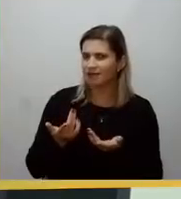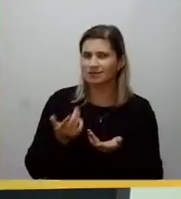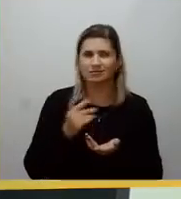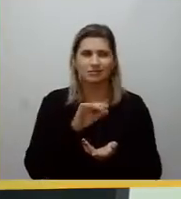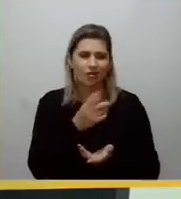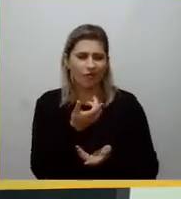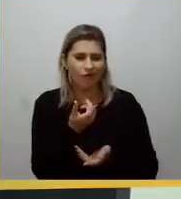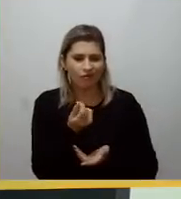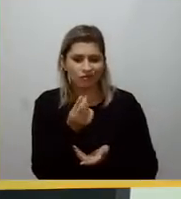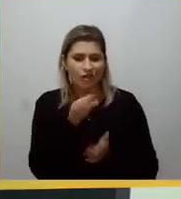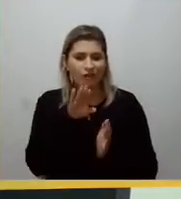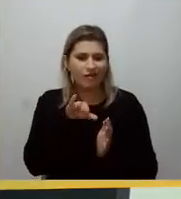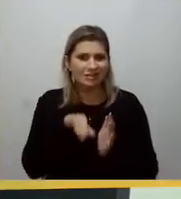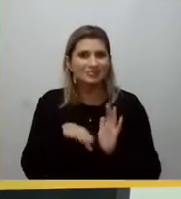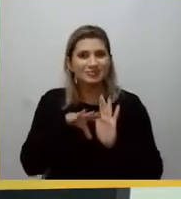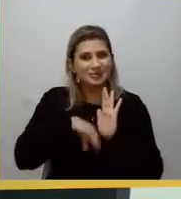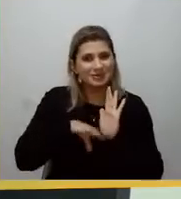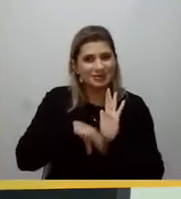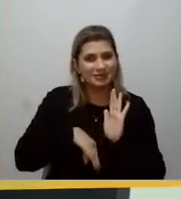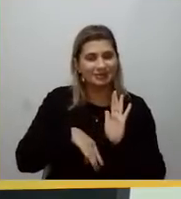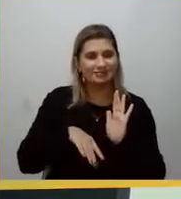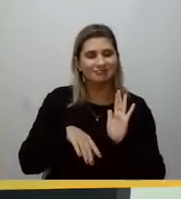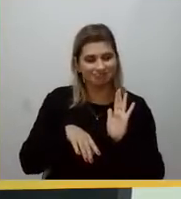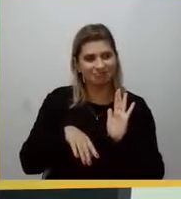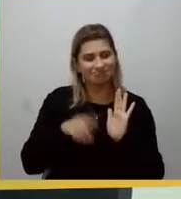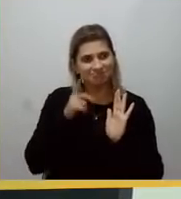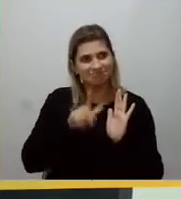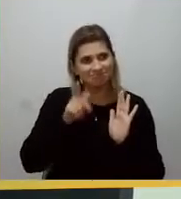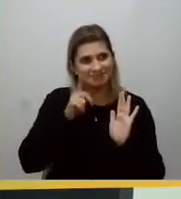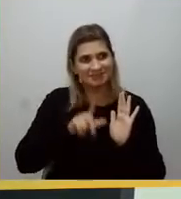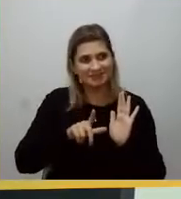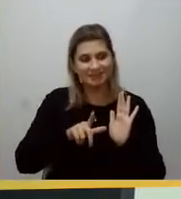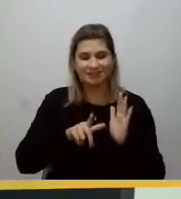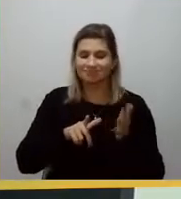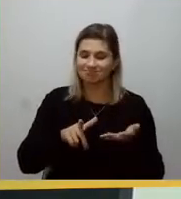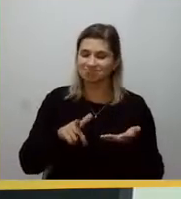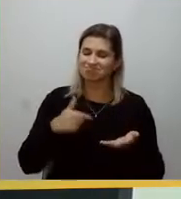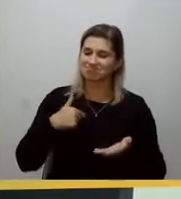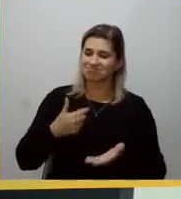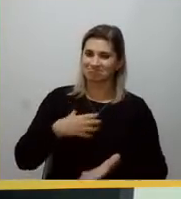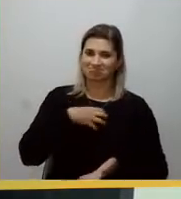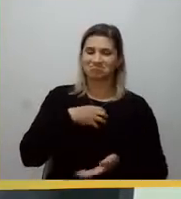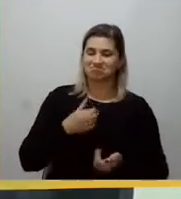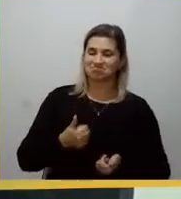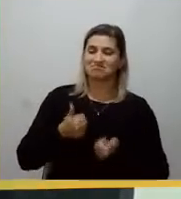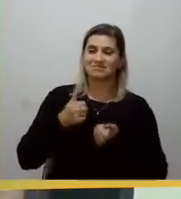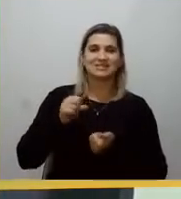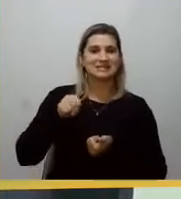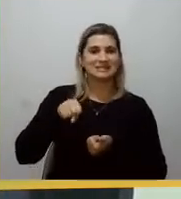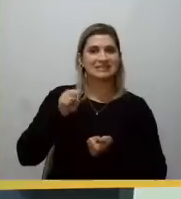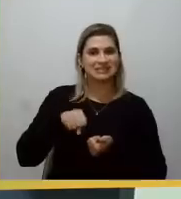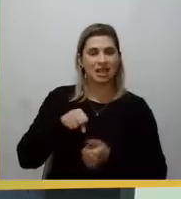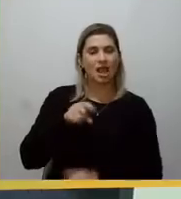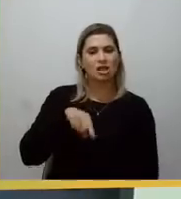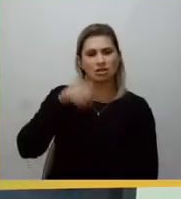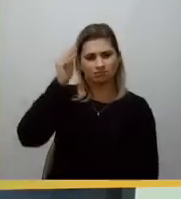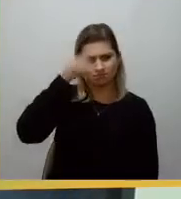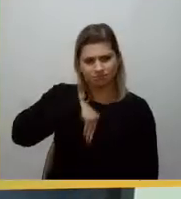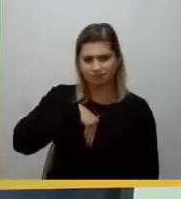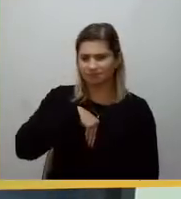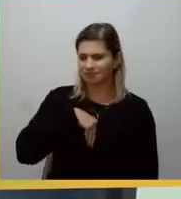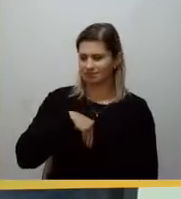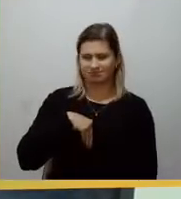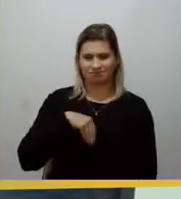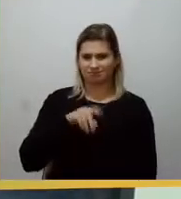passou a viver melhor, a minha resposta é sim, vale a pena e a gente não pode desistir. Porque se a gente desistir e fracassar, os